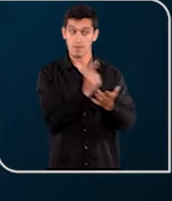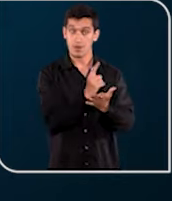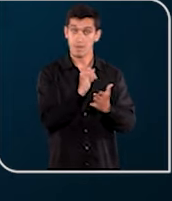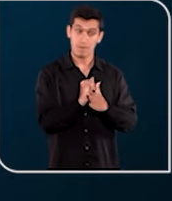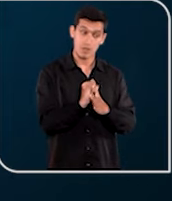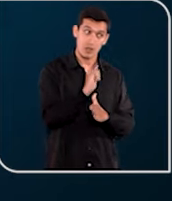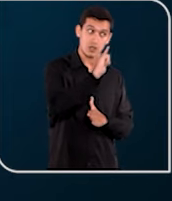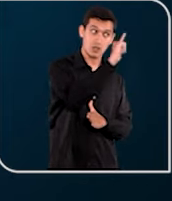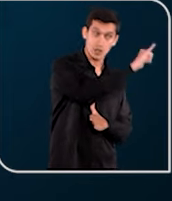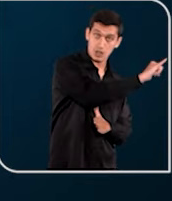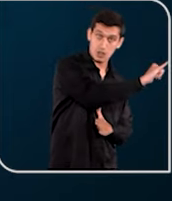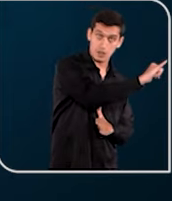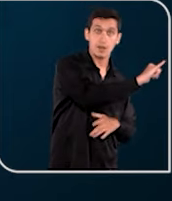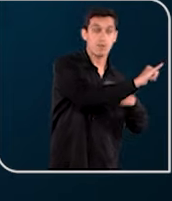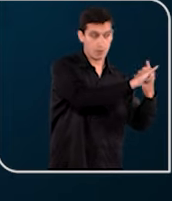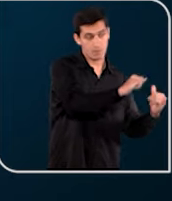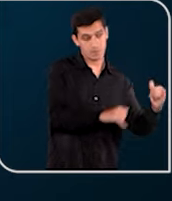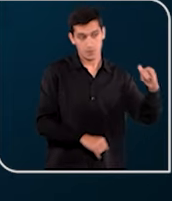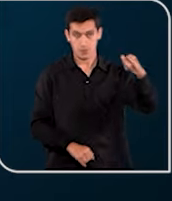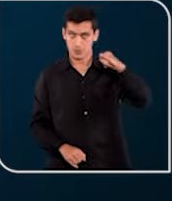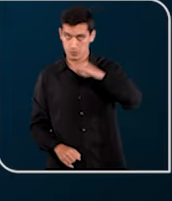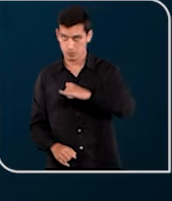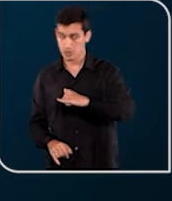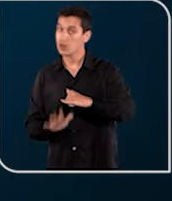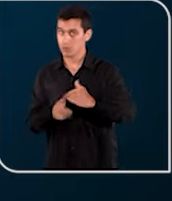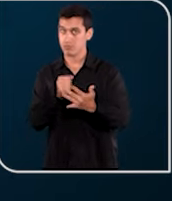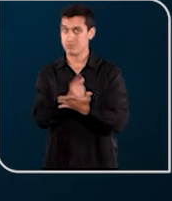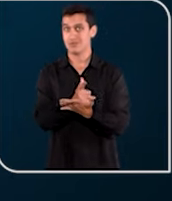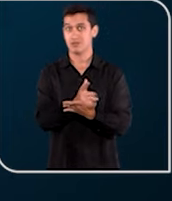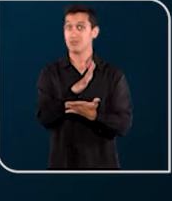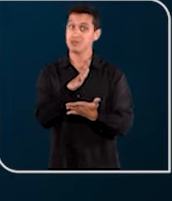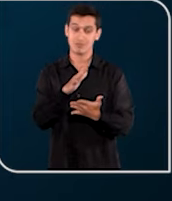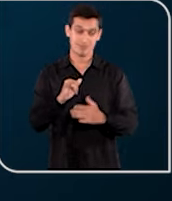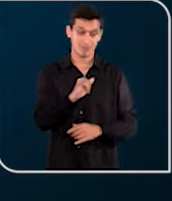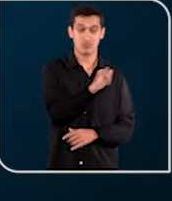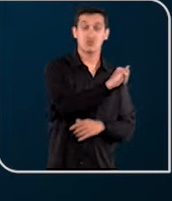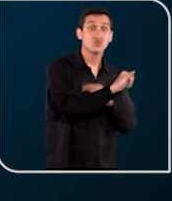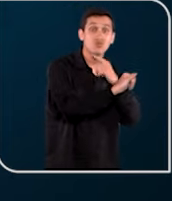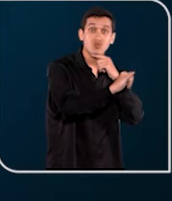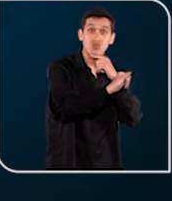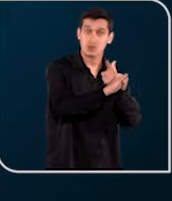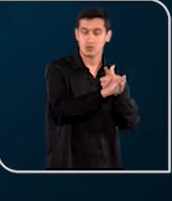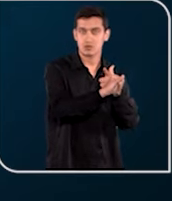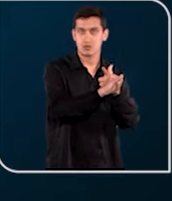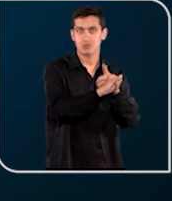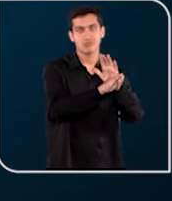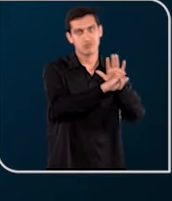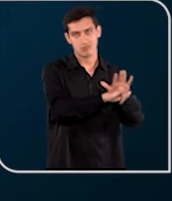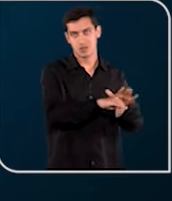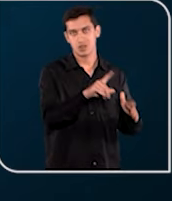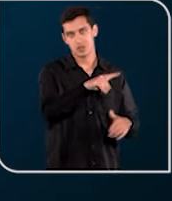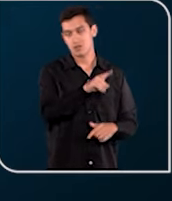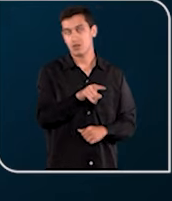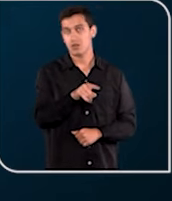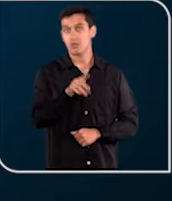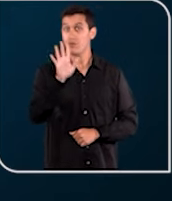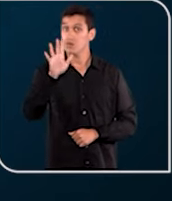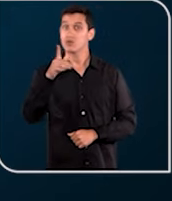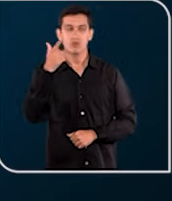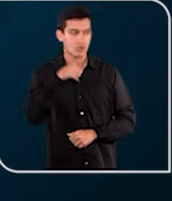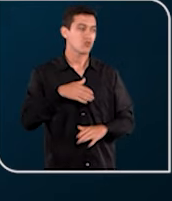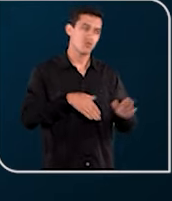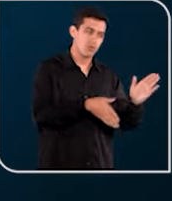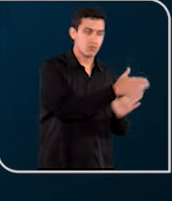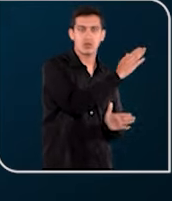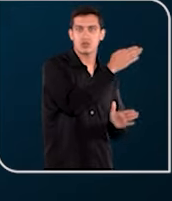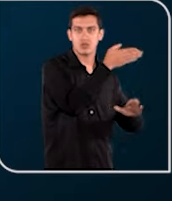ida e volta mas aí Por algum motivo não embarcou no trecho de ida ainda assim Conseguiu chegar ao seu destino de